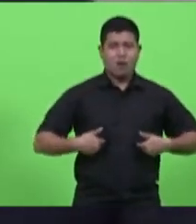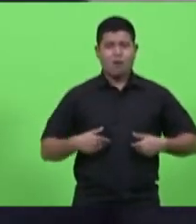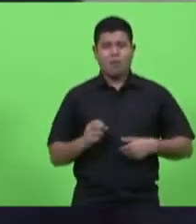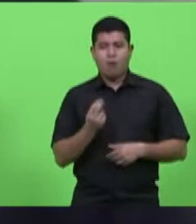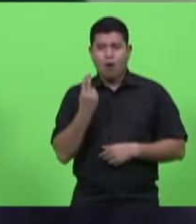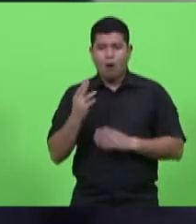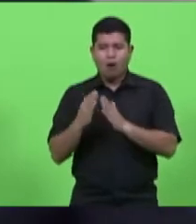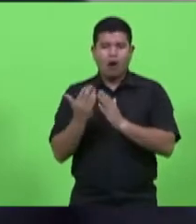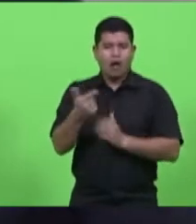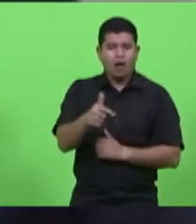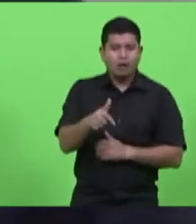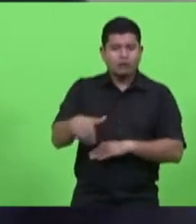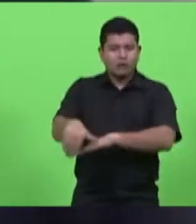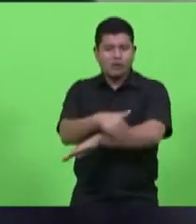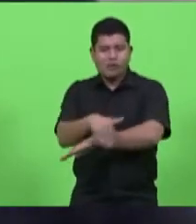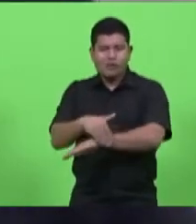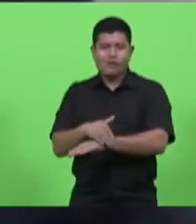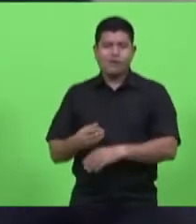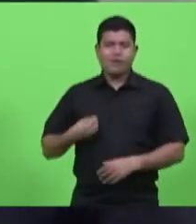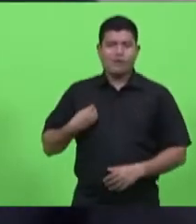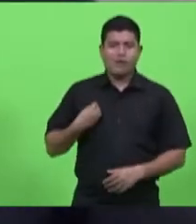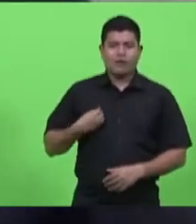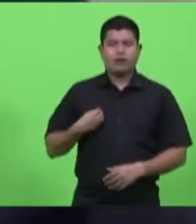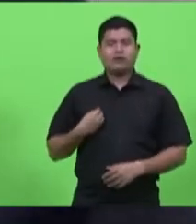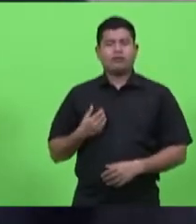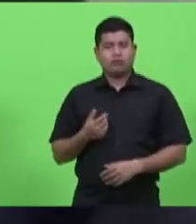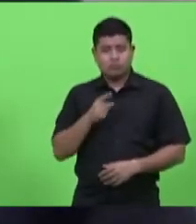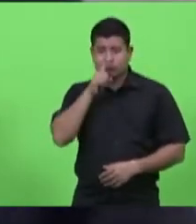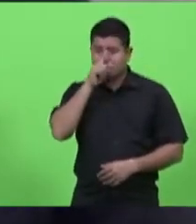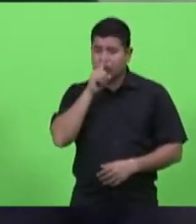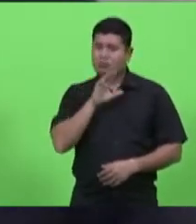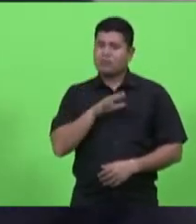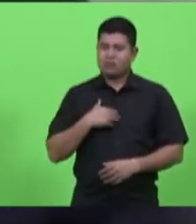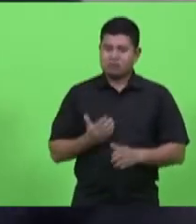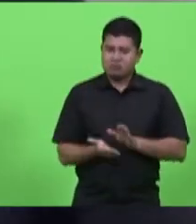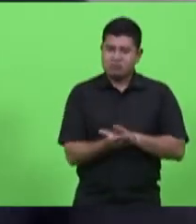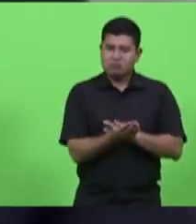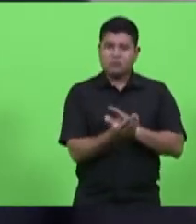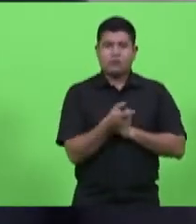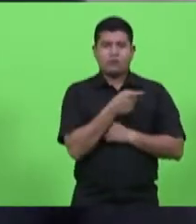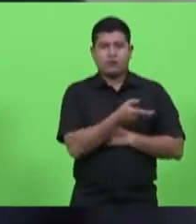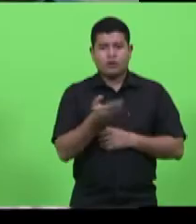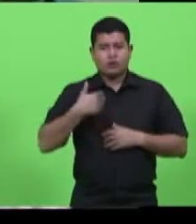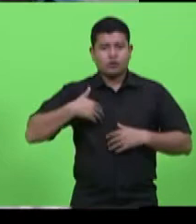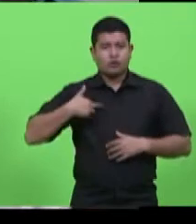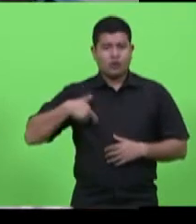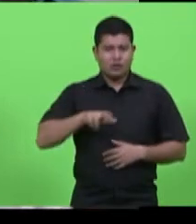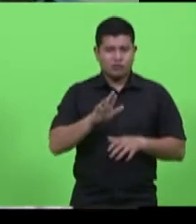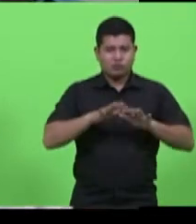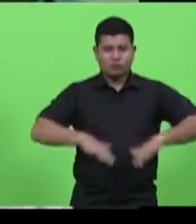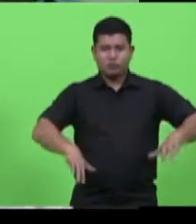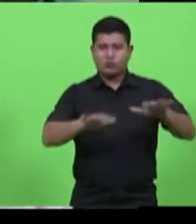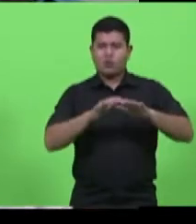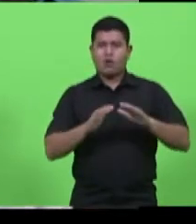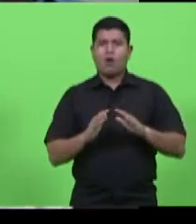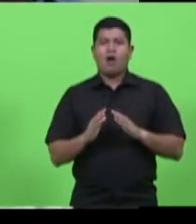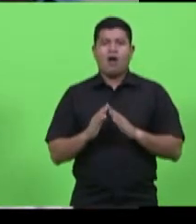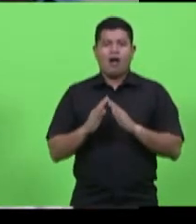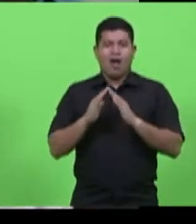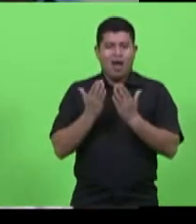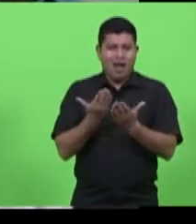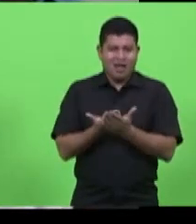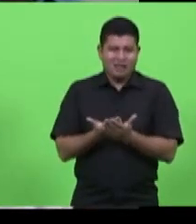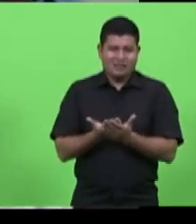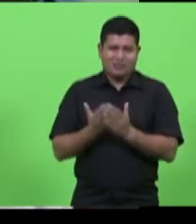rua, colocando também a sua vida em risco. Parabéns a todas as religiões, parabéns às igrejas evangélicas, parabéns ao